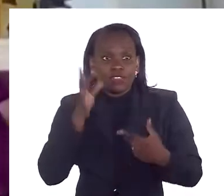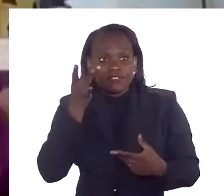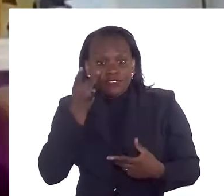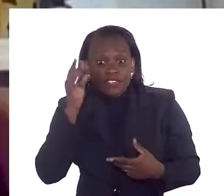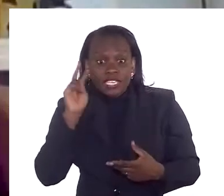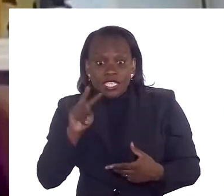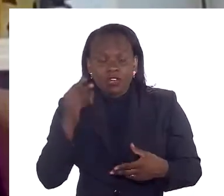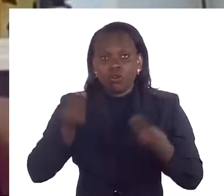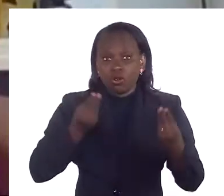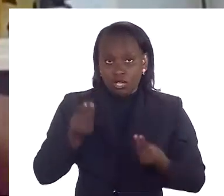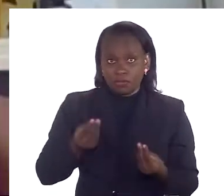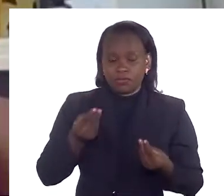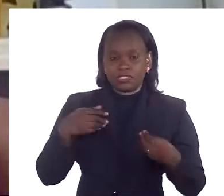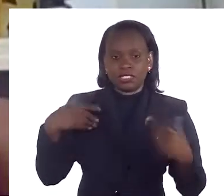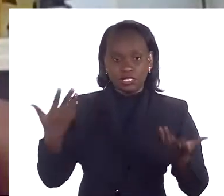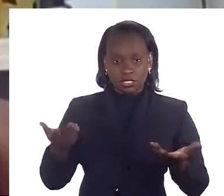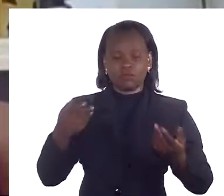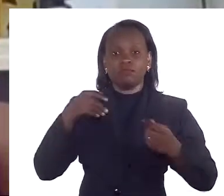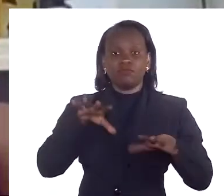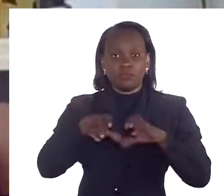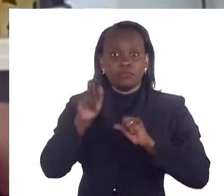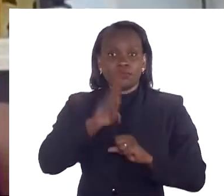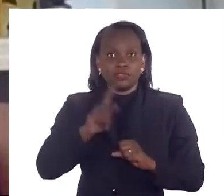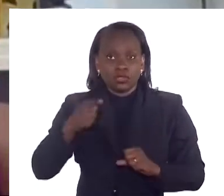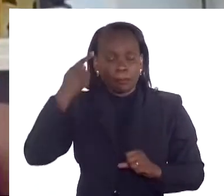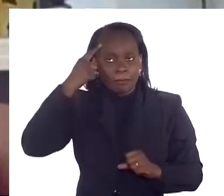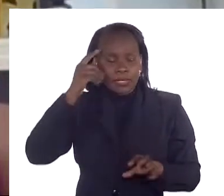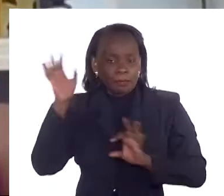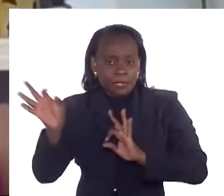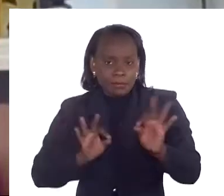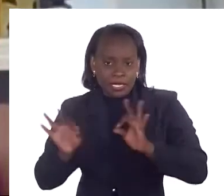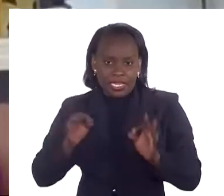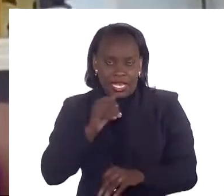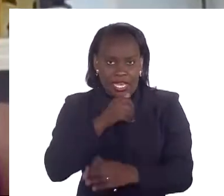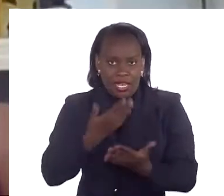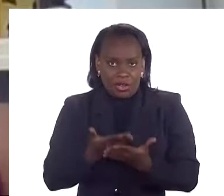concreta, formar professores que pensem em planejar